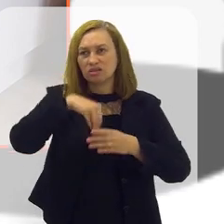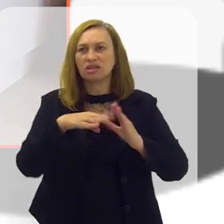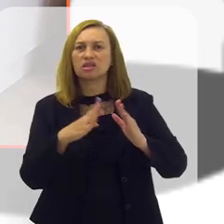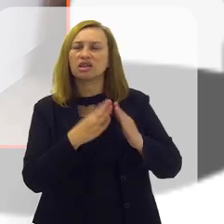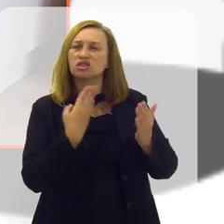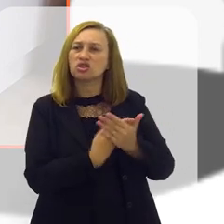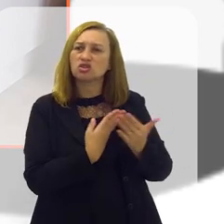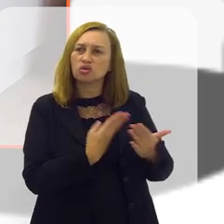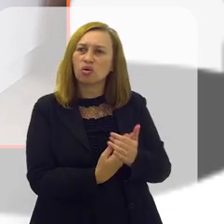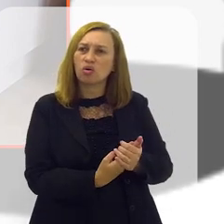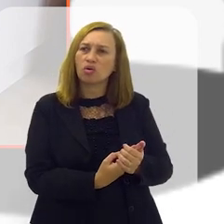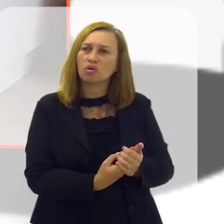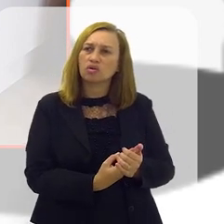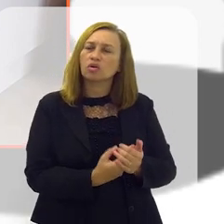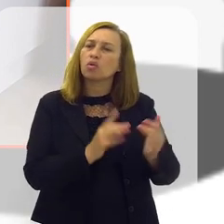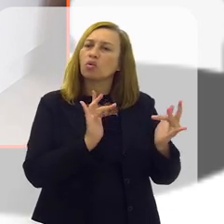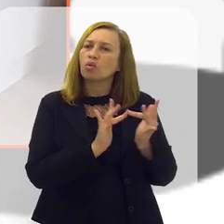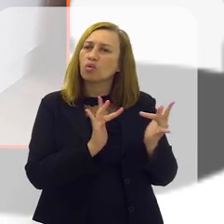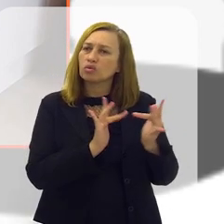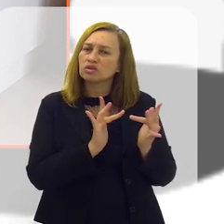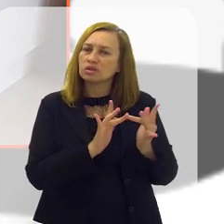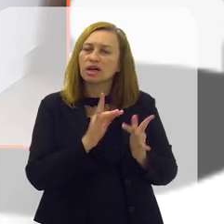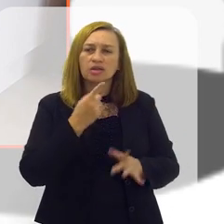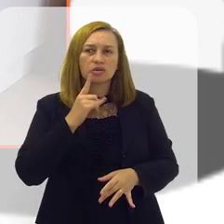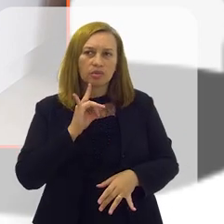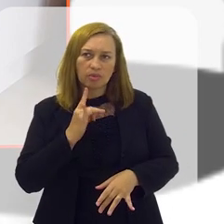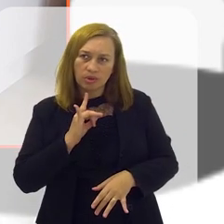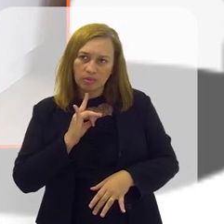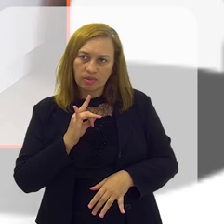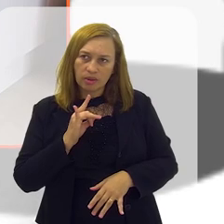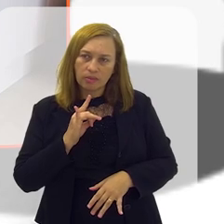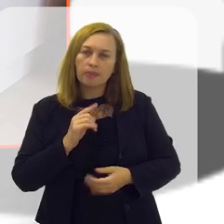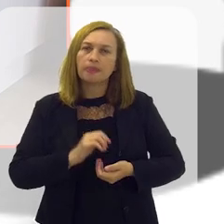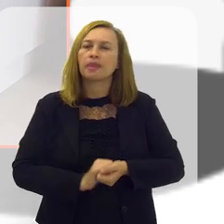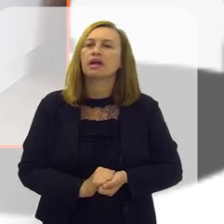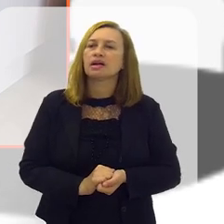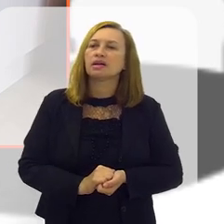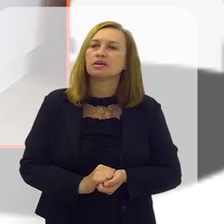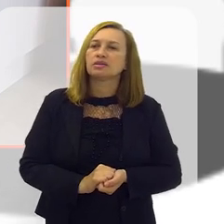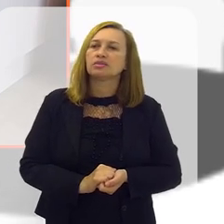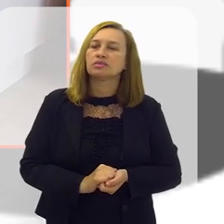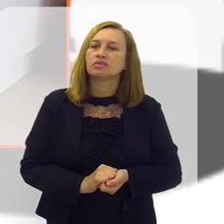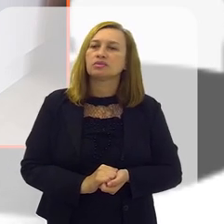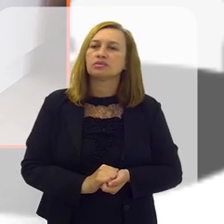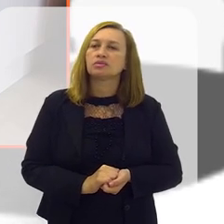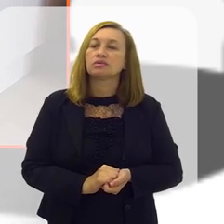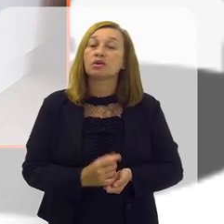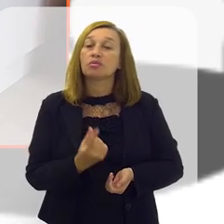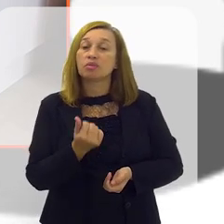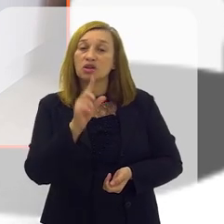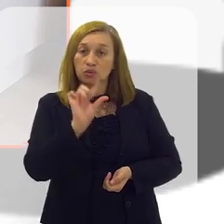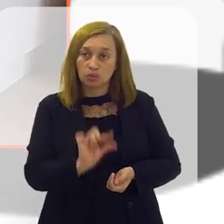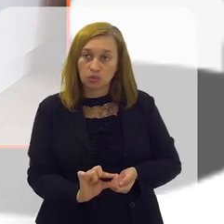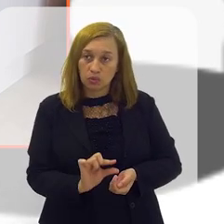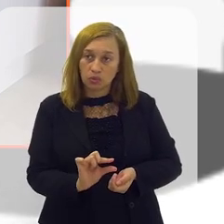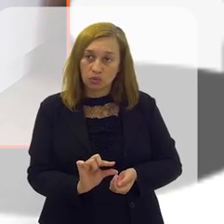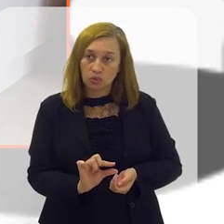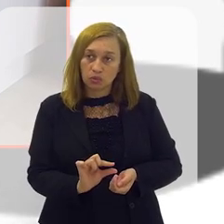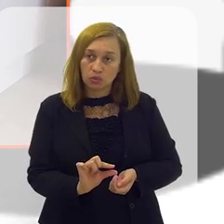nas escolas sobre o contato com as substâncias químicas e a bebida alcoólica, baixo